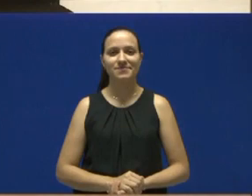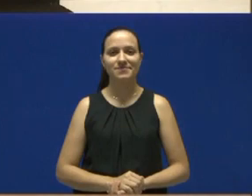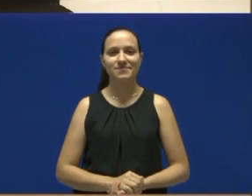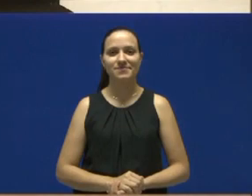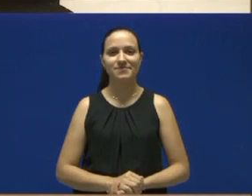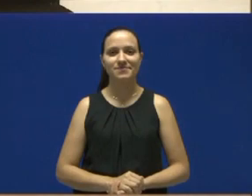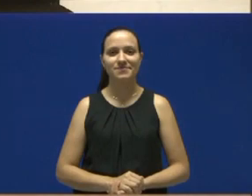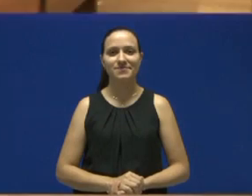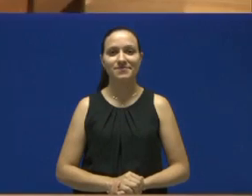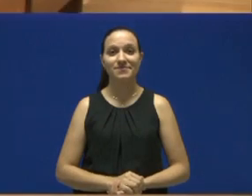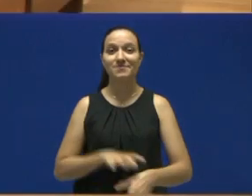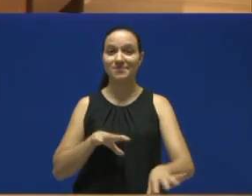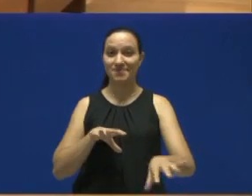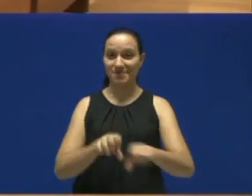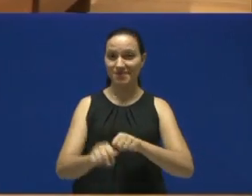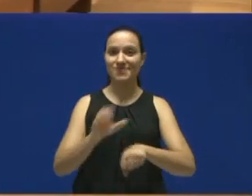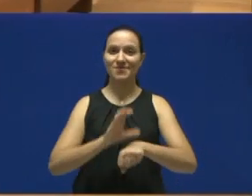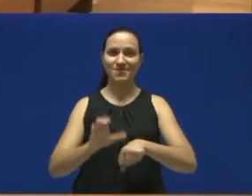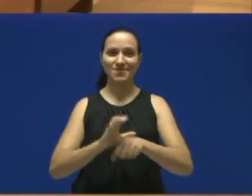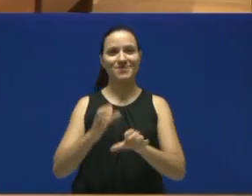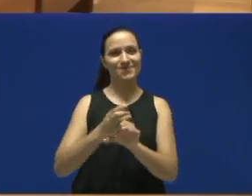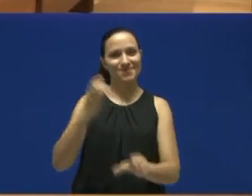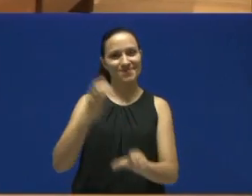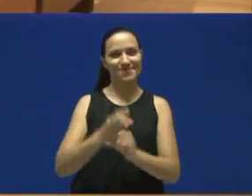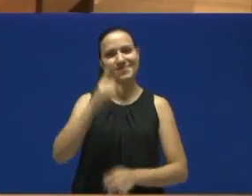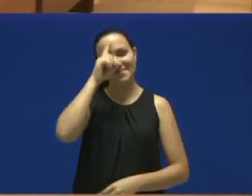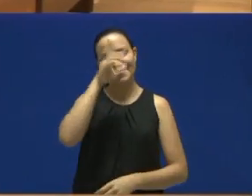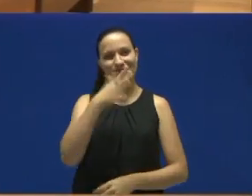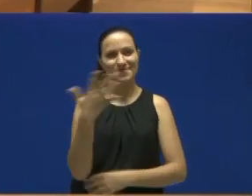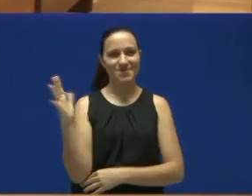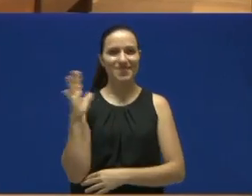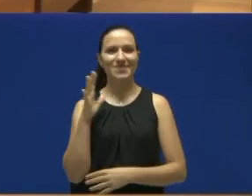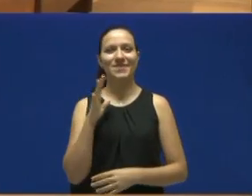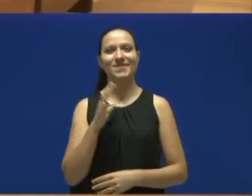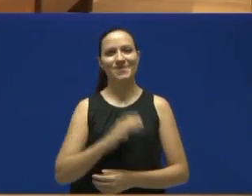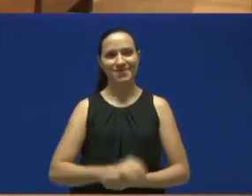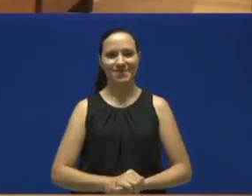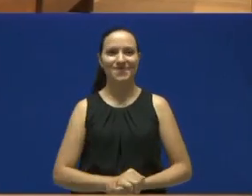formandos em engenharia ambiental e sanitária